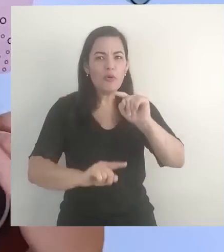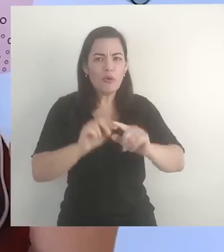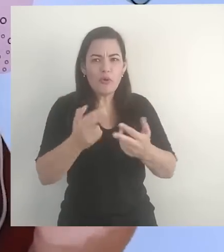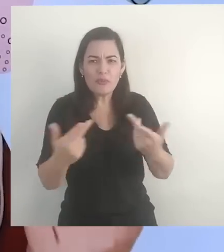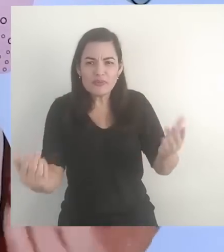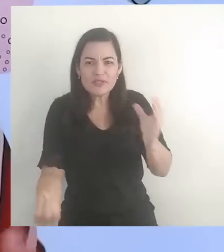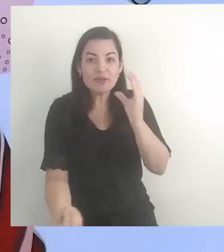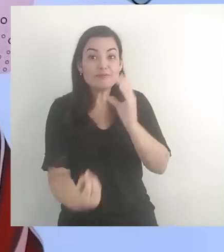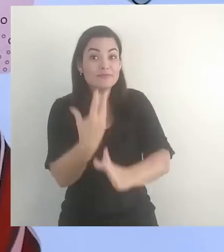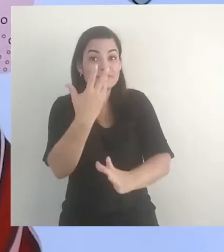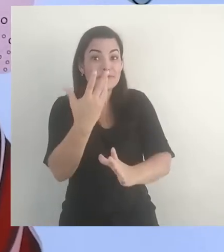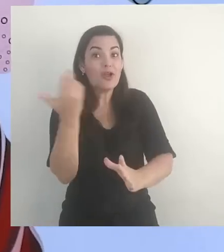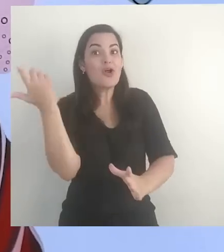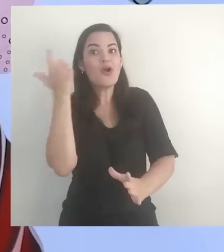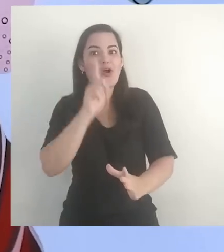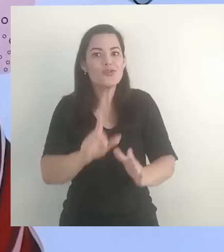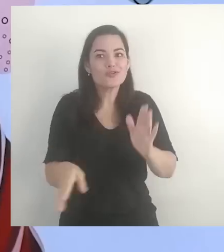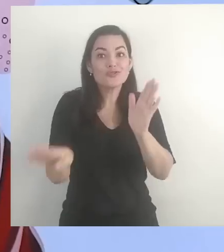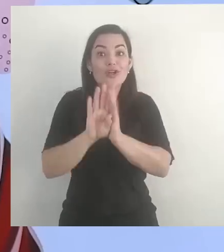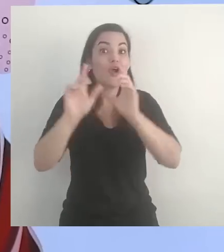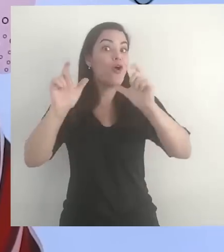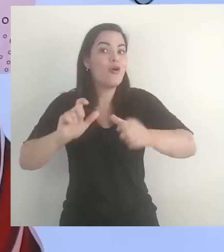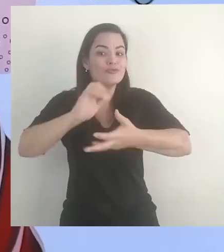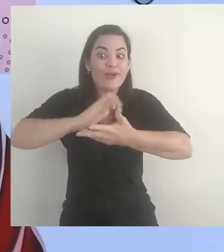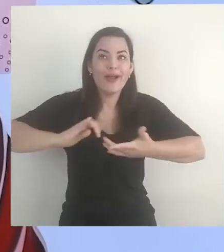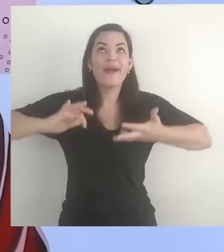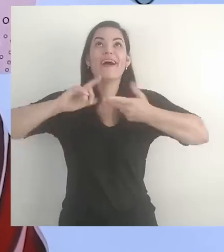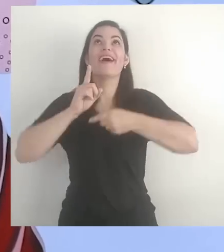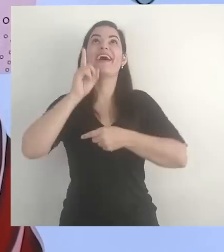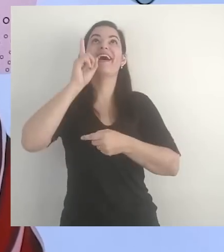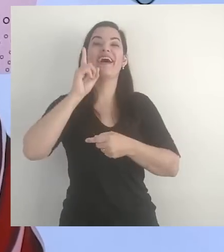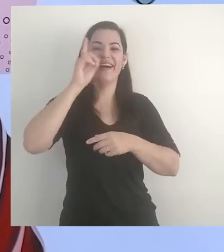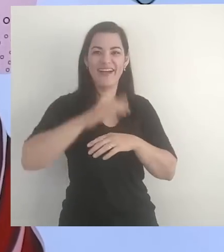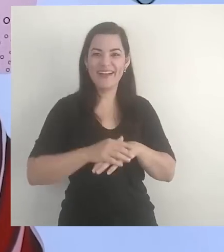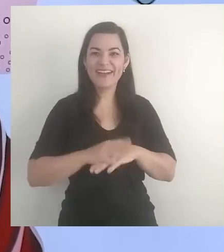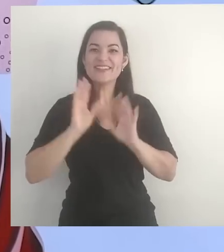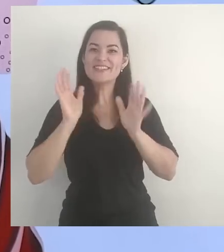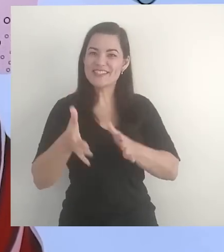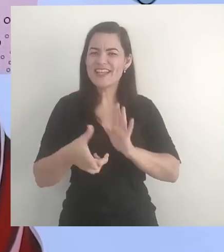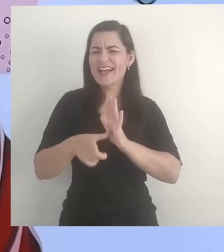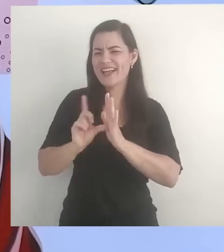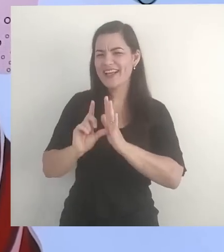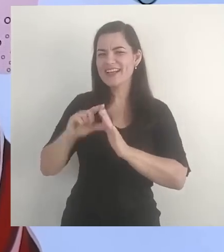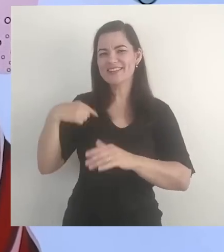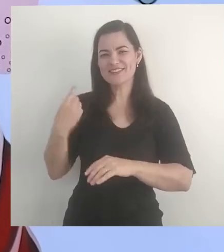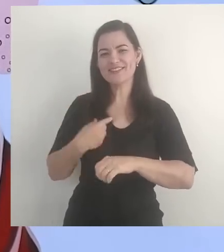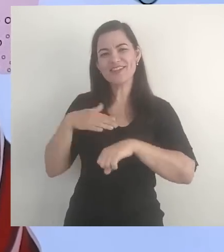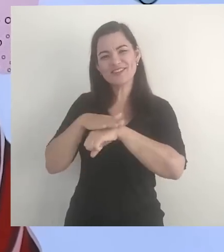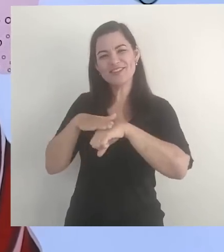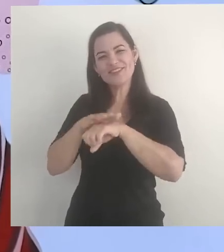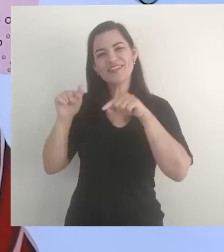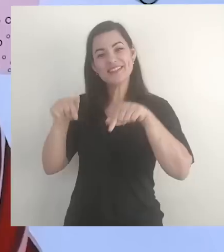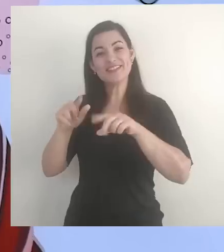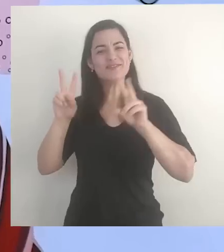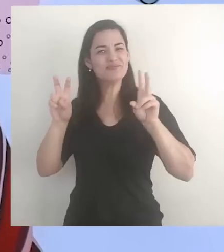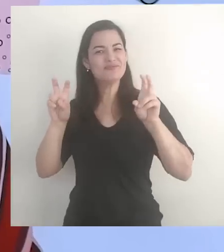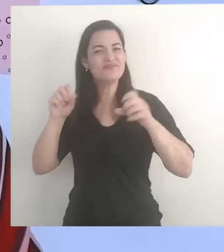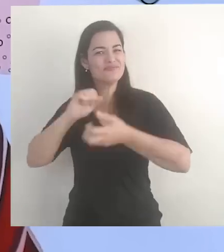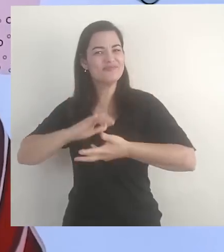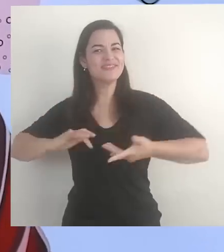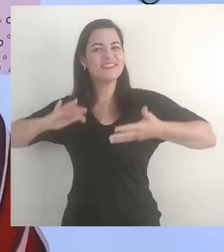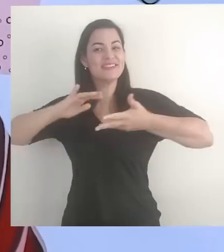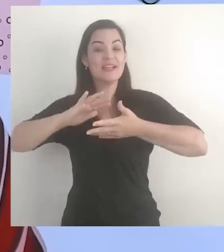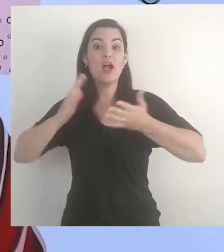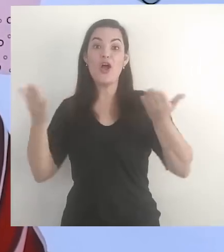que conseguiram chegar no espaço. A Pro já contou um pouquinho dessa história aqui para vocês. Vamos